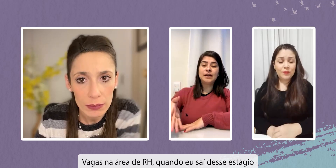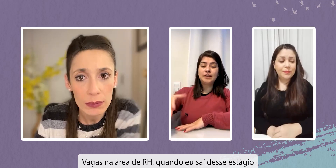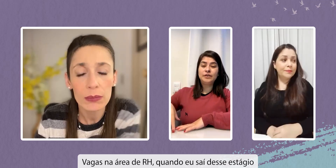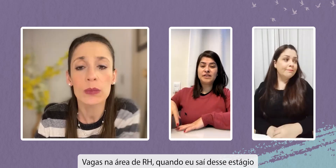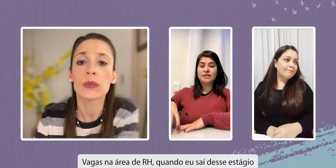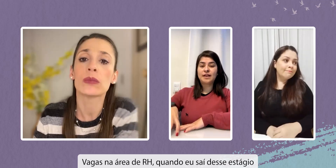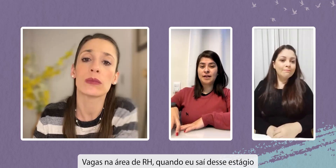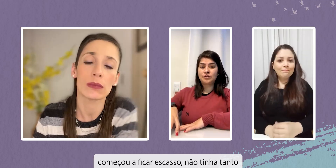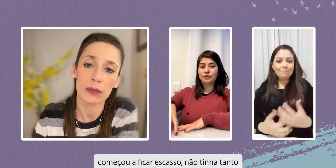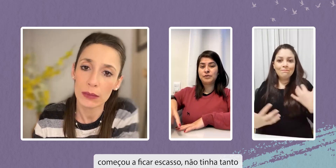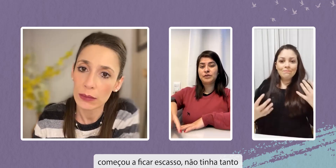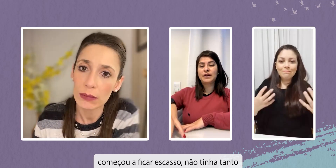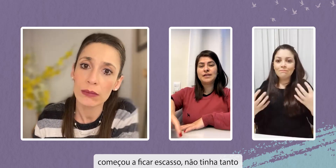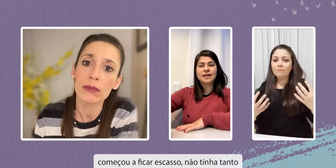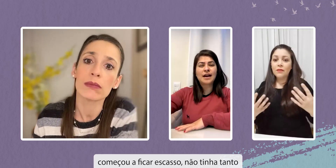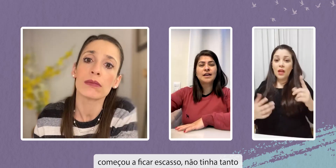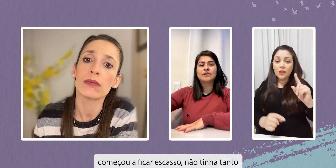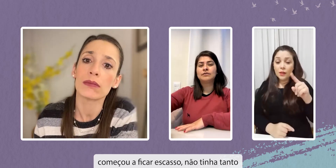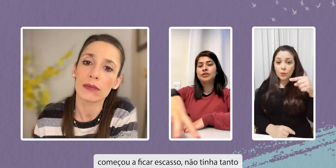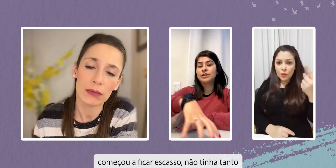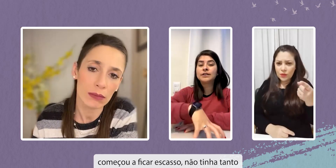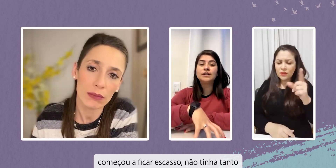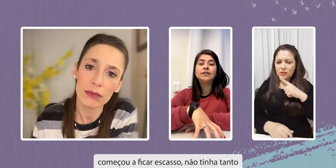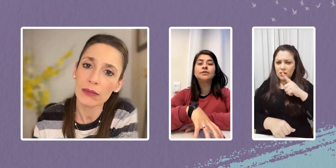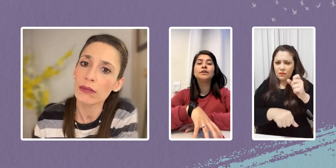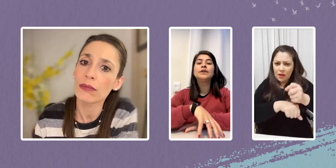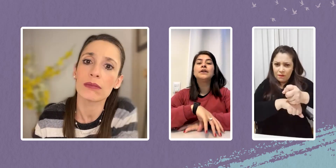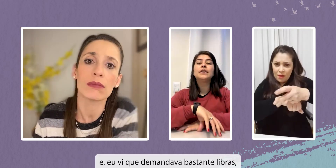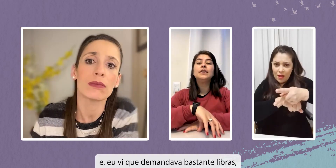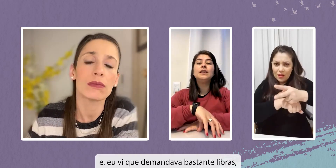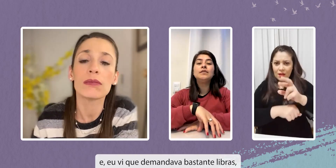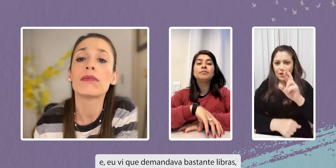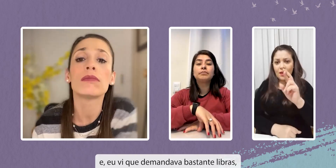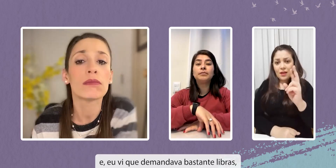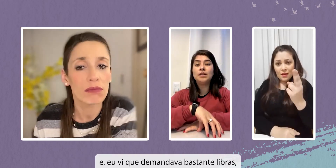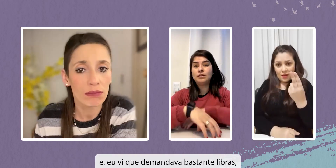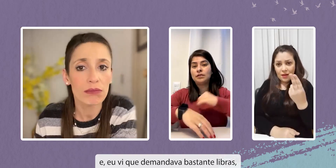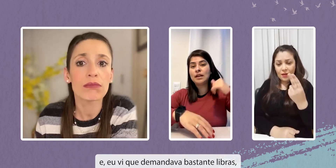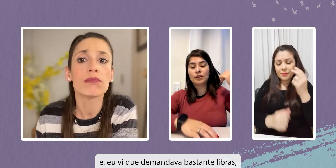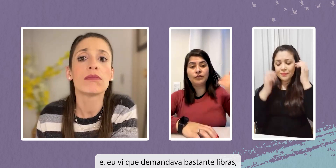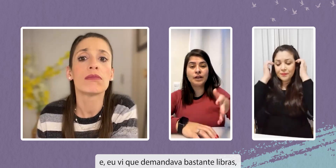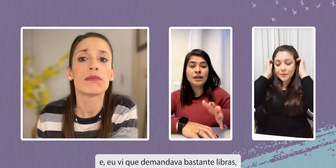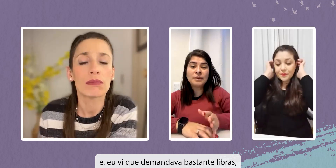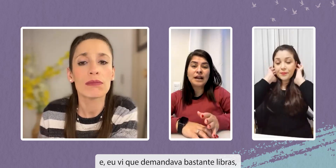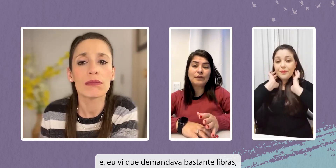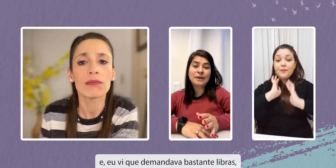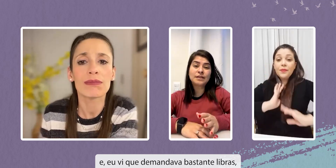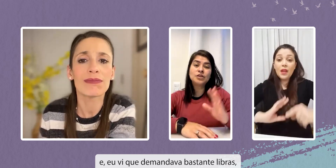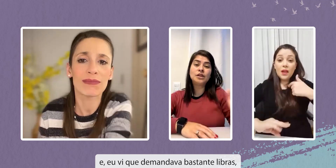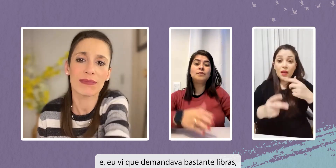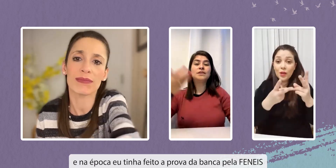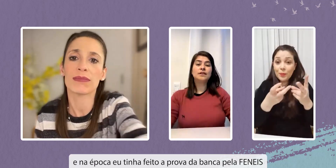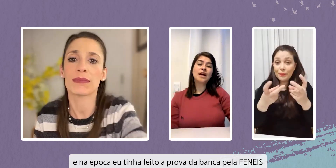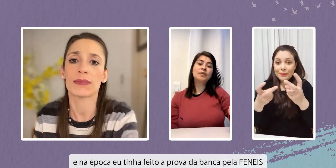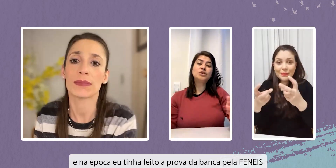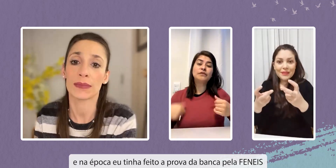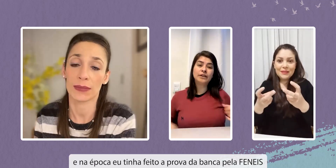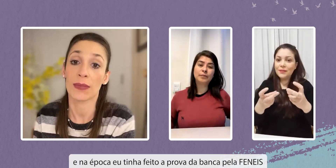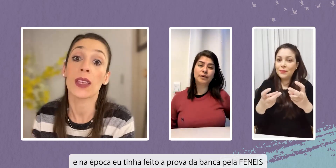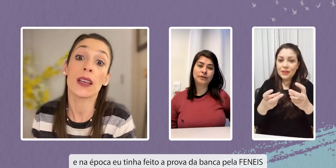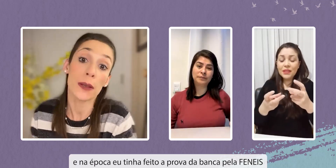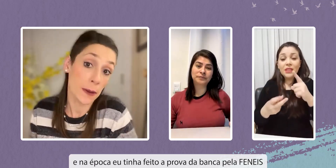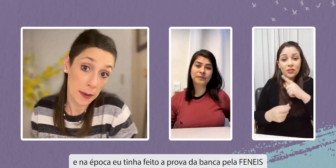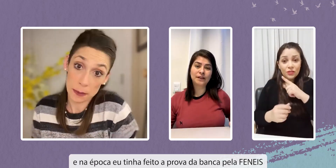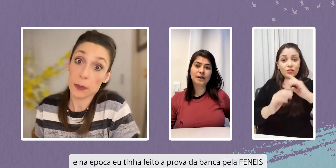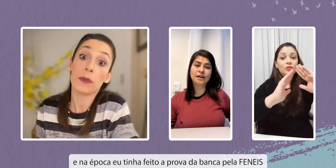eu saí desse estágio, começou a ficar escasso, não tinha tanto. E eu vi que demandava bastante Libras, e na época eu tinha feito